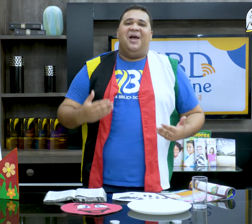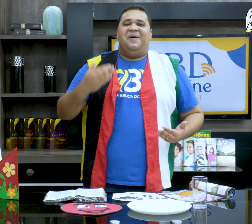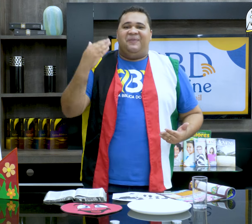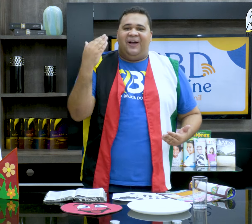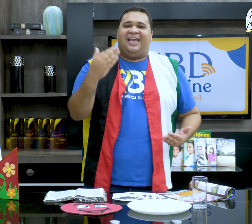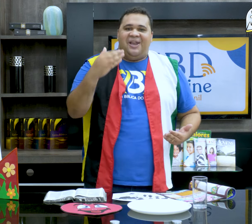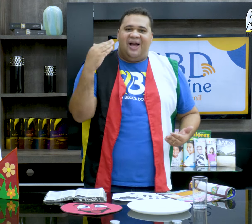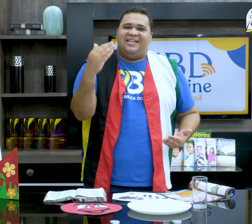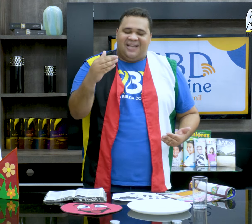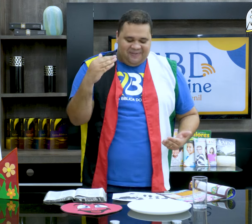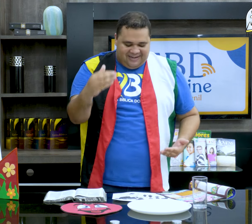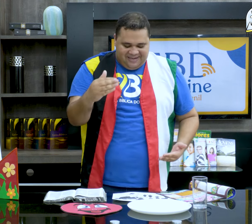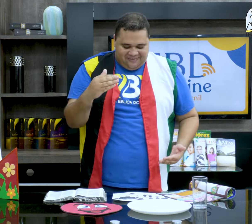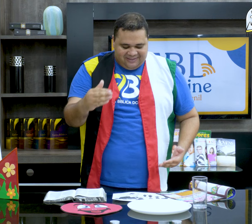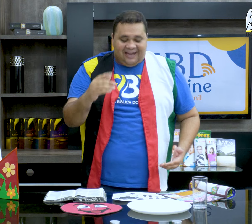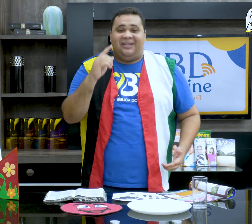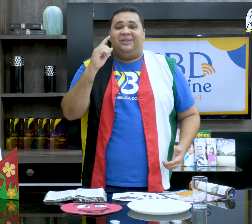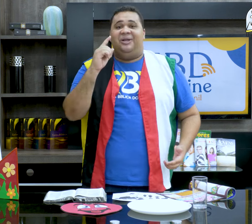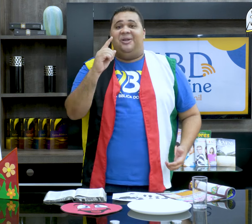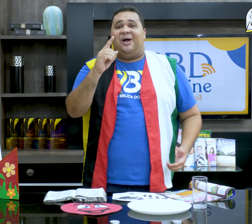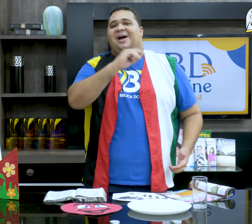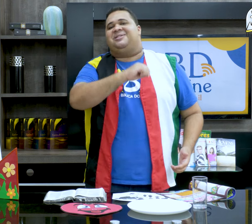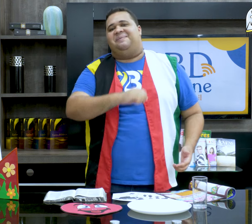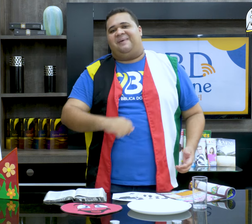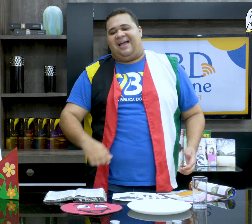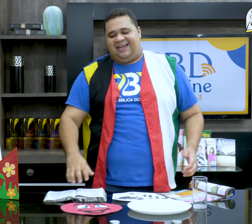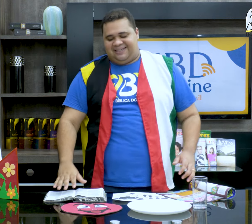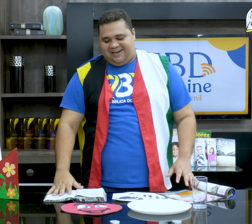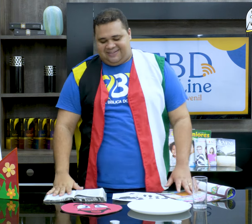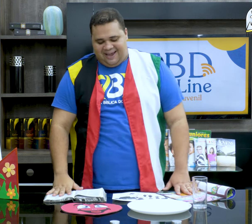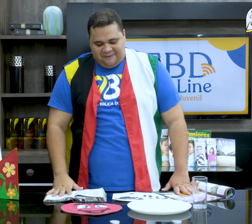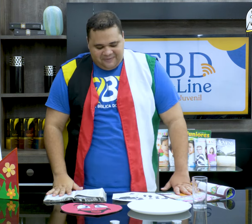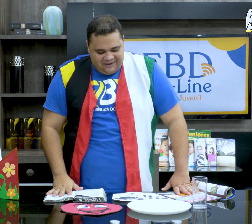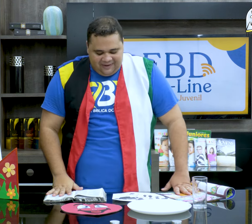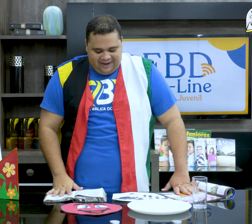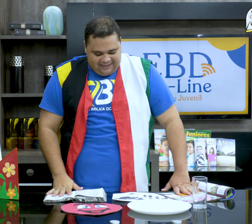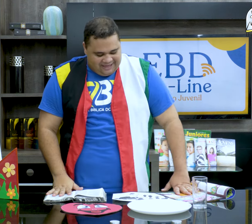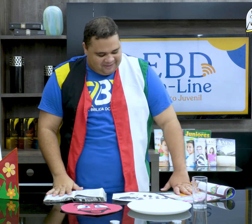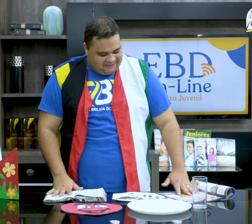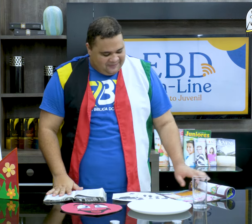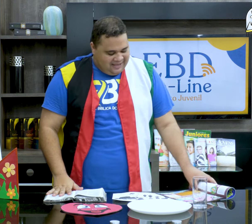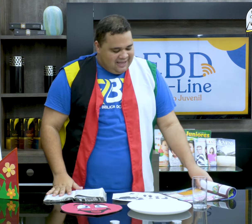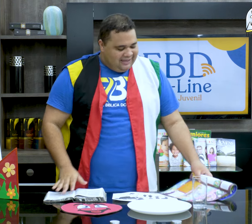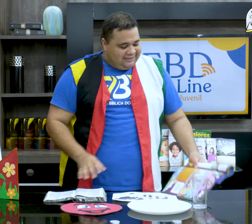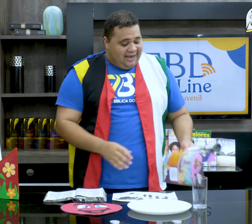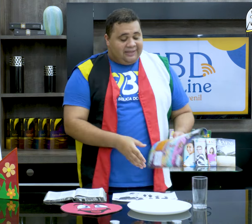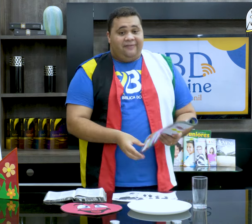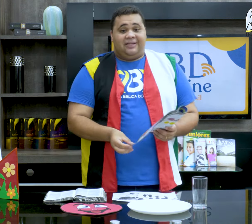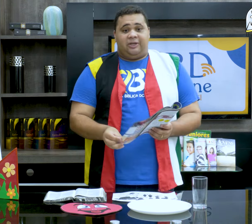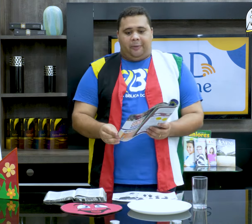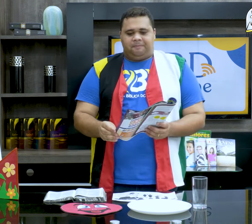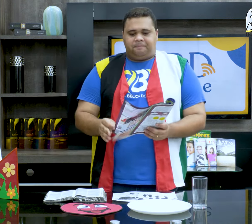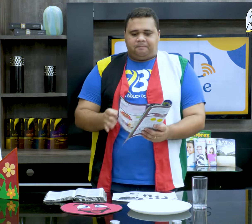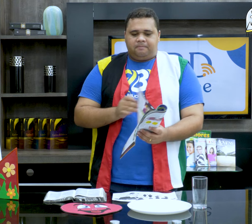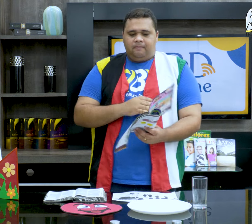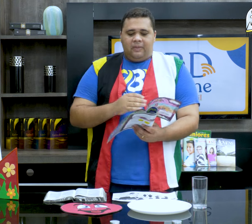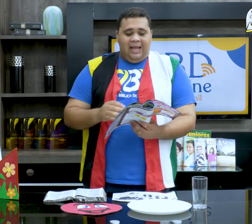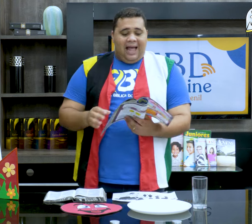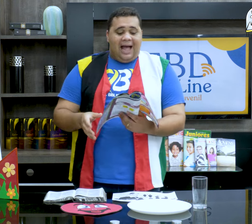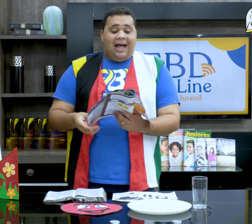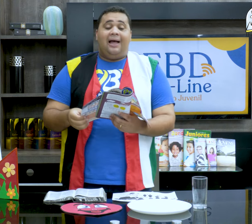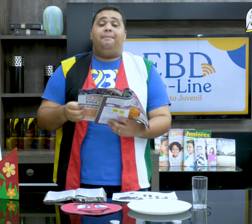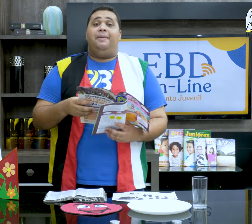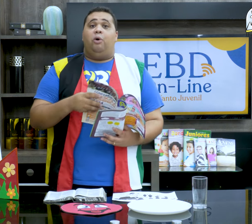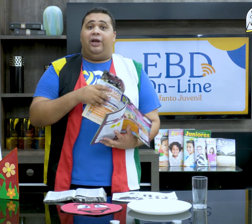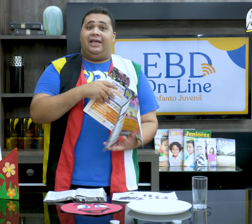a Deus porque nós estamos fazendo a vontade do nosso pai que está no céu glória a Deus gente se vê só